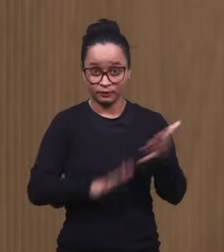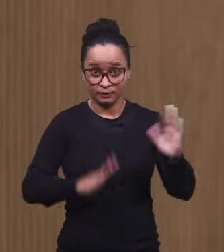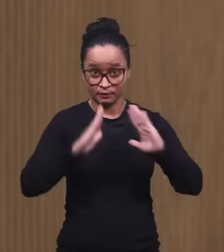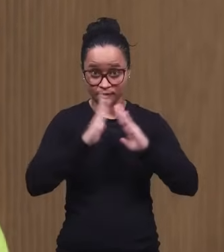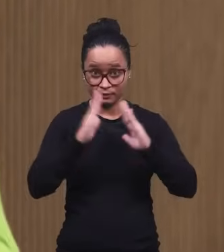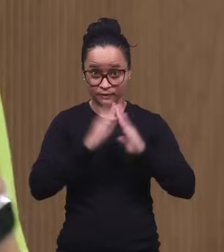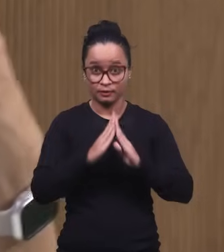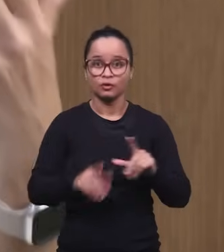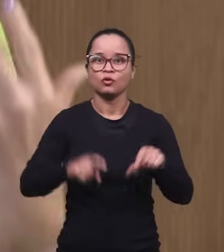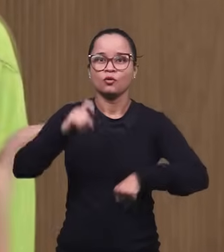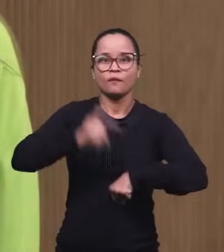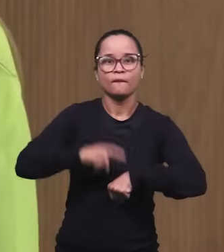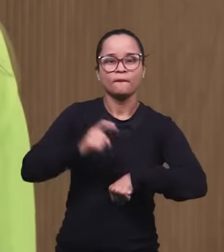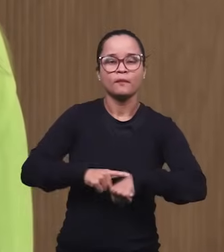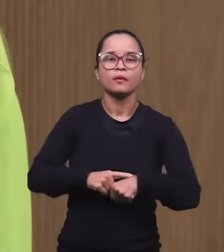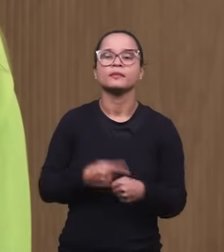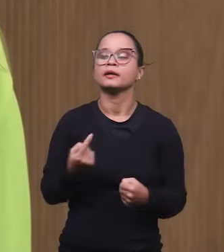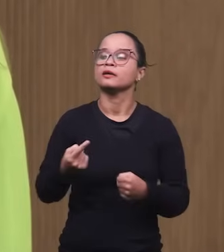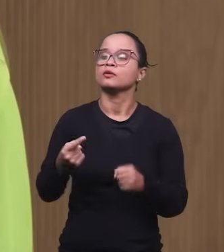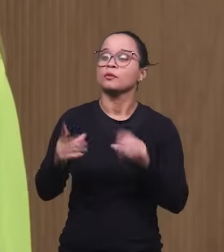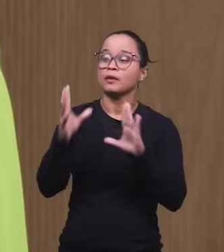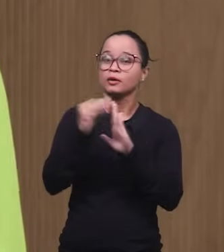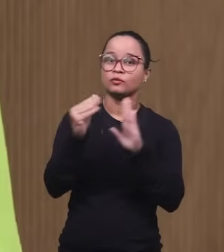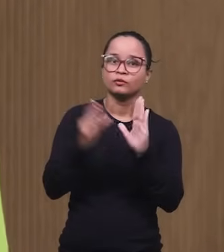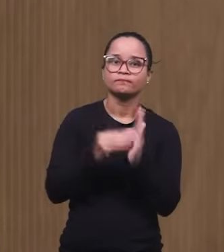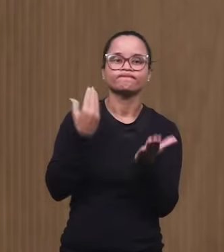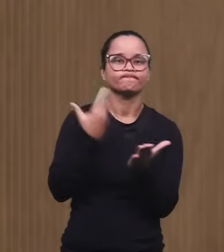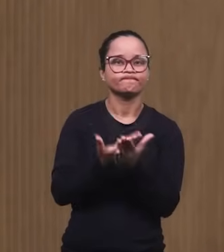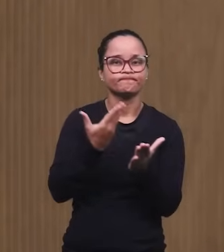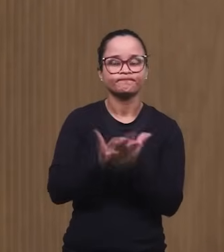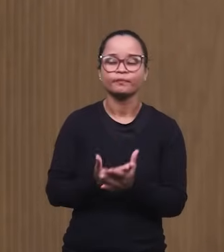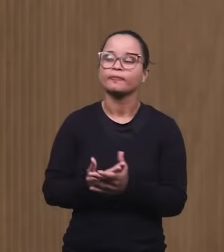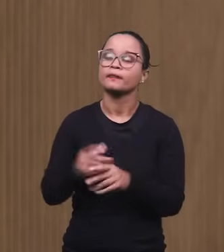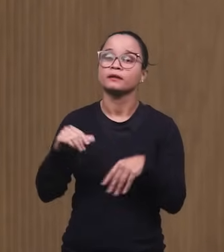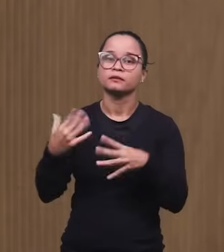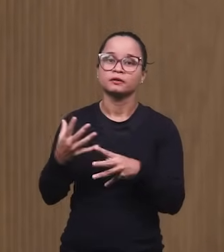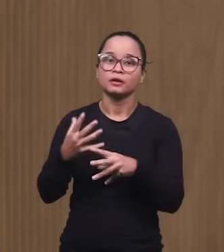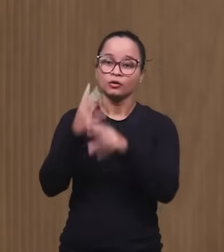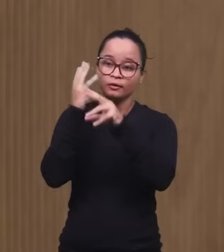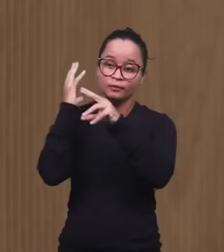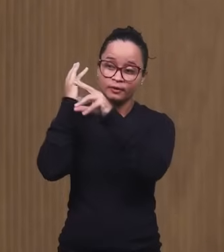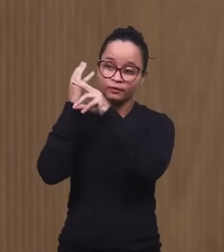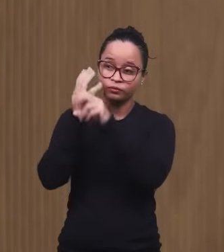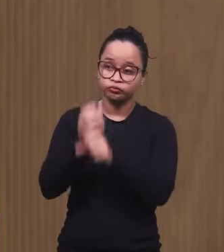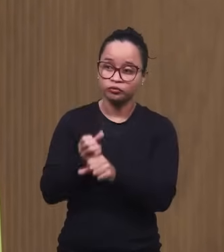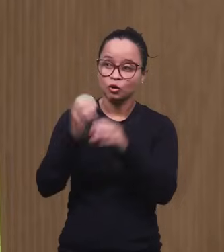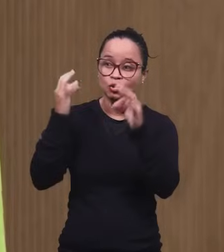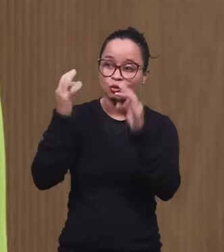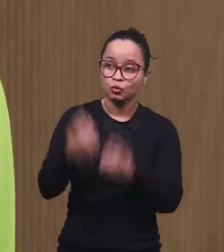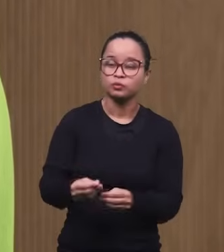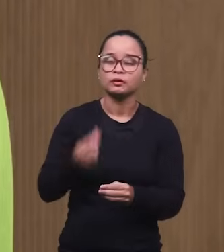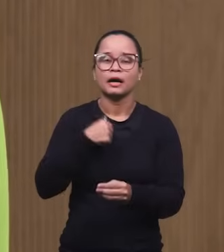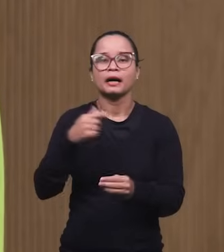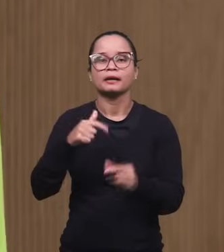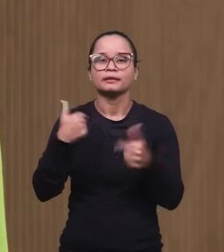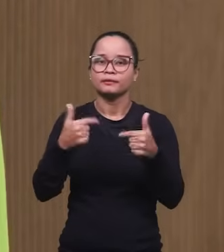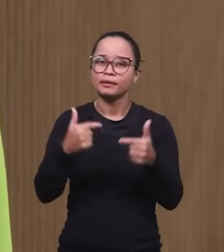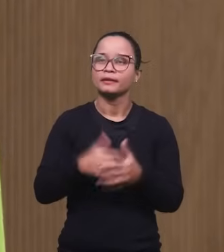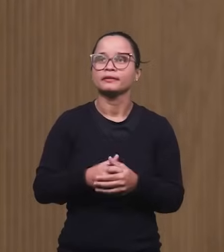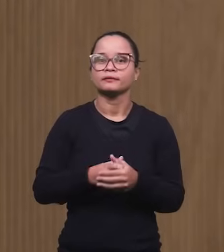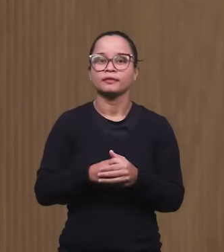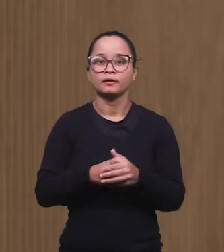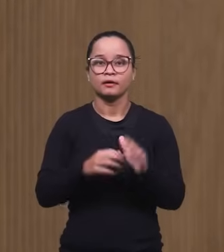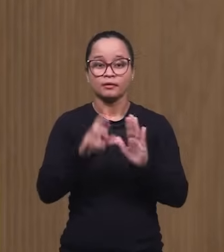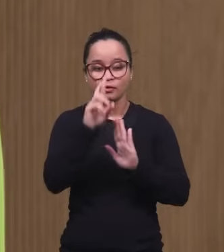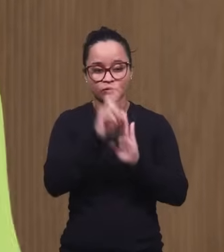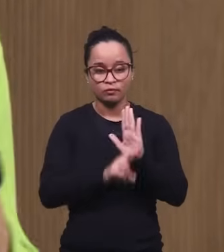um momento para revisar o conteúdo estudado. E aí, nessa revisão, nós podemos trabalhar com a criança, ensiná-lo a fazer